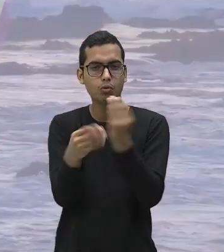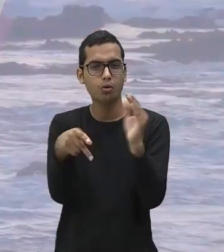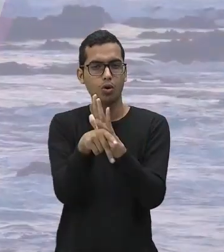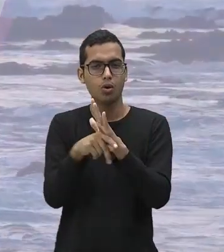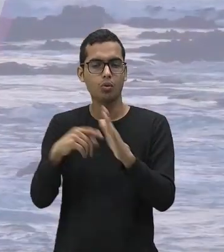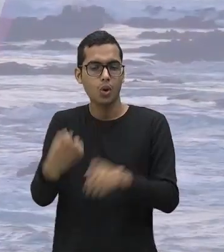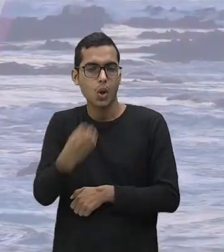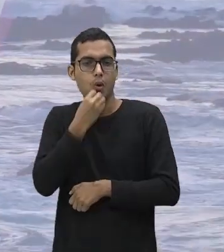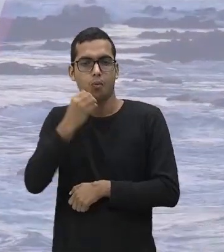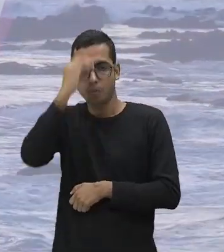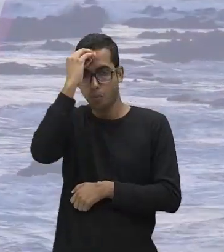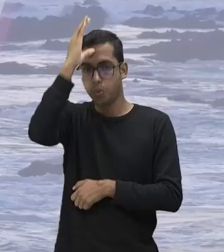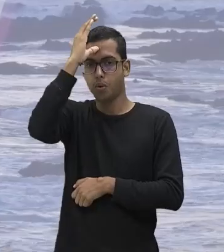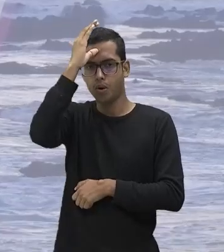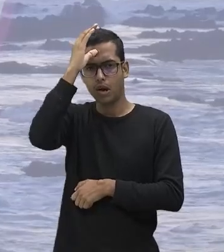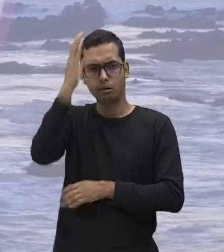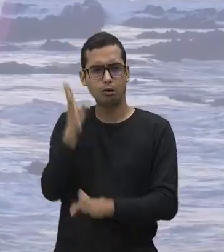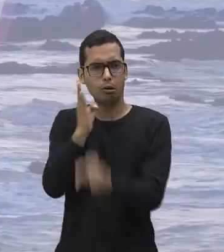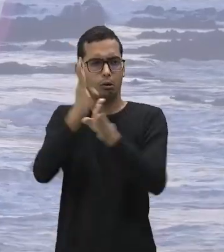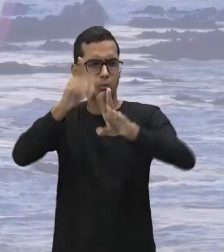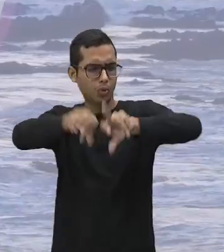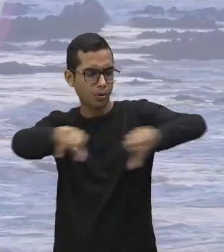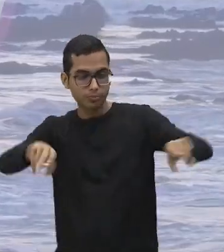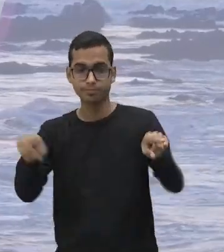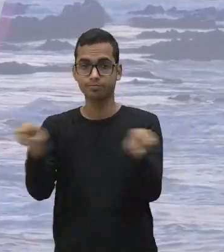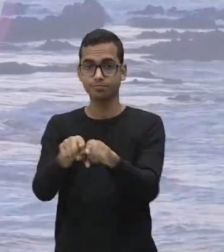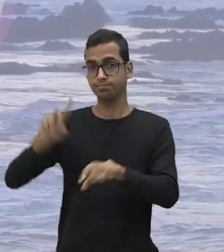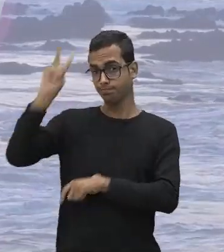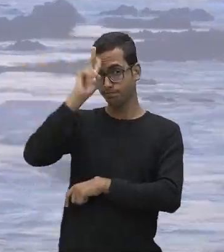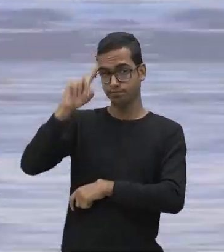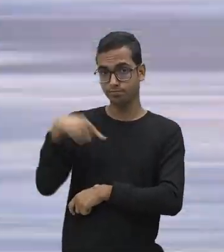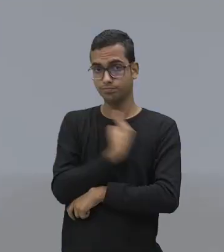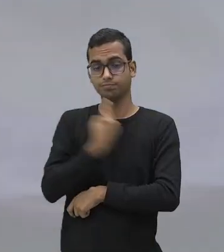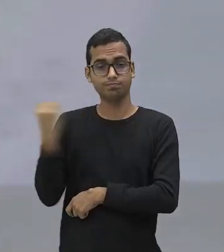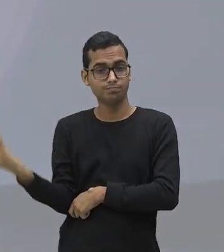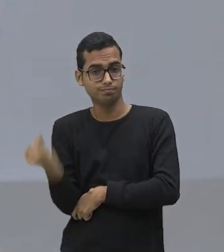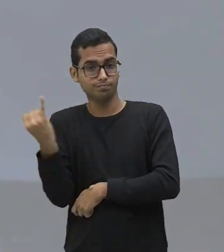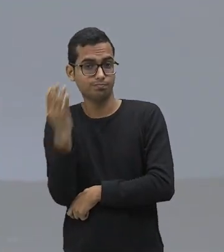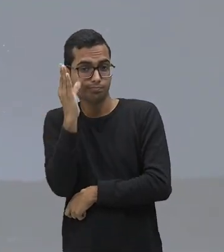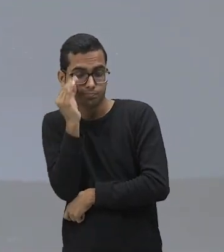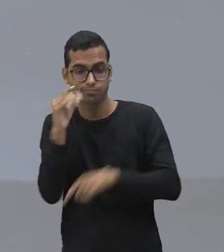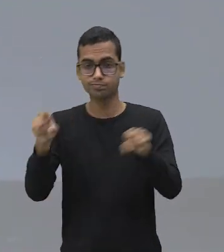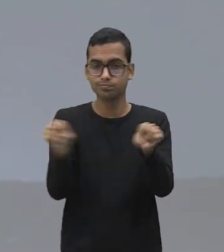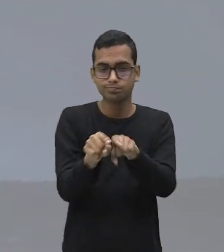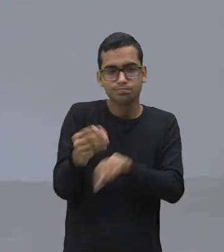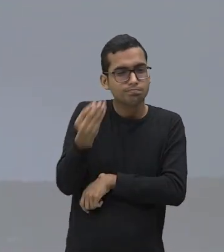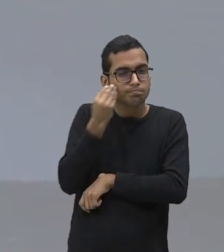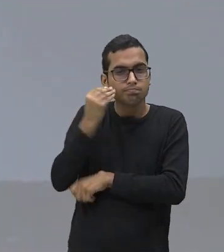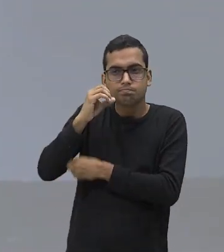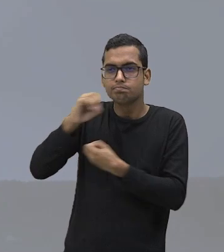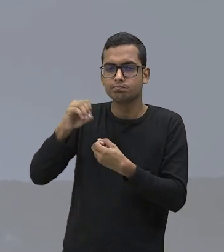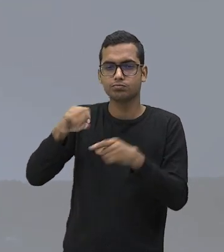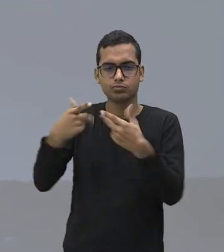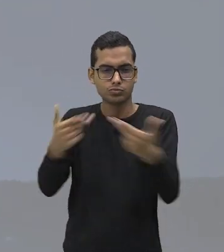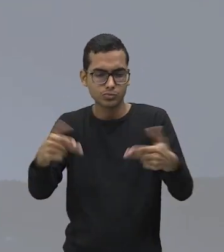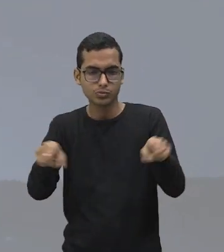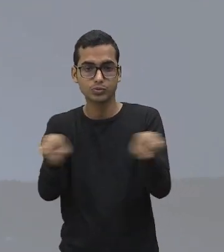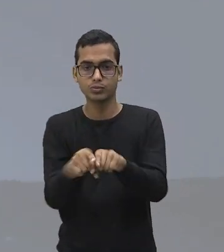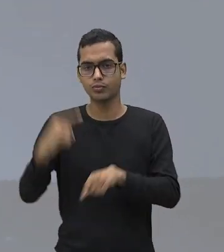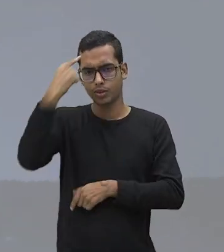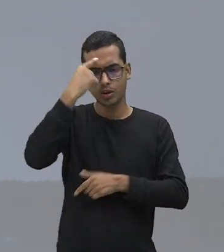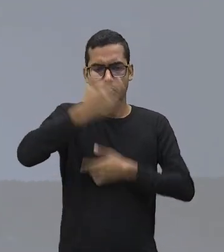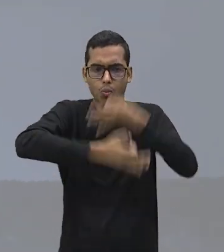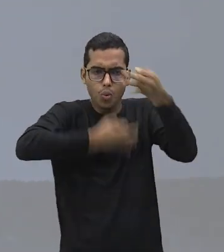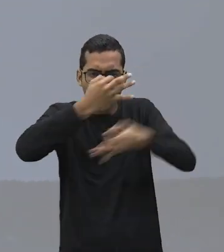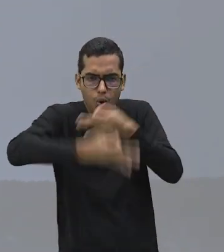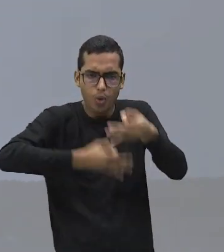em um mar de descobertas, lembrando-nos da importância da curiosidade, da observação e do pensamento crítico na jornada